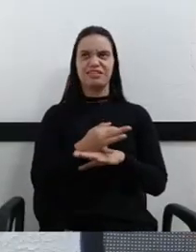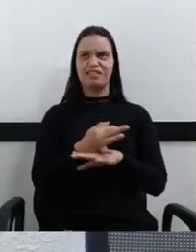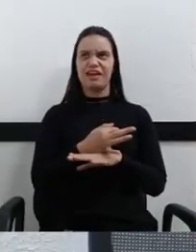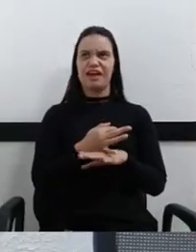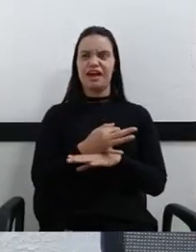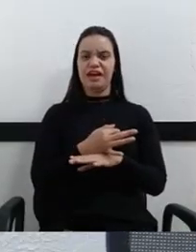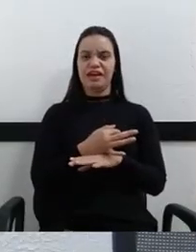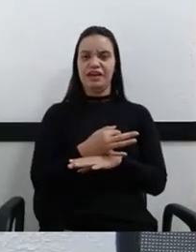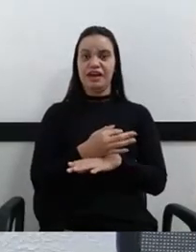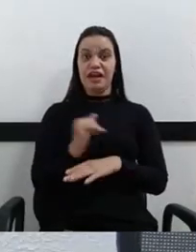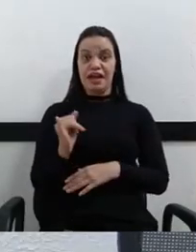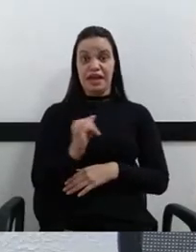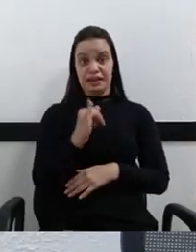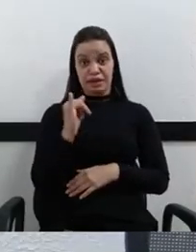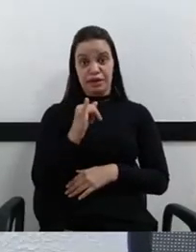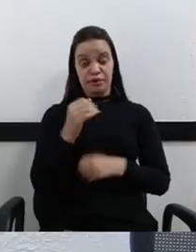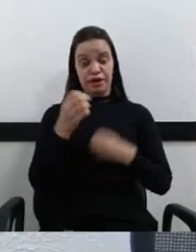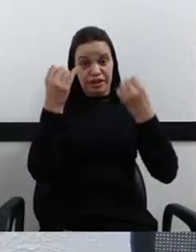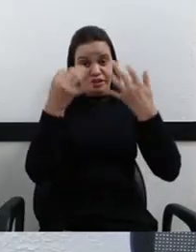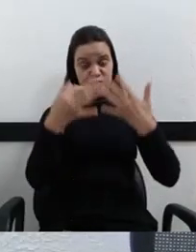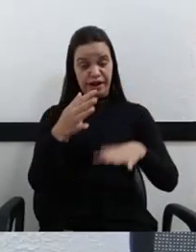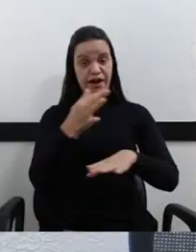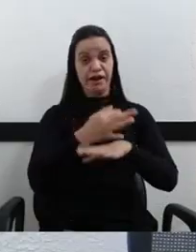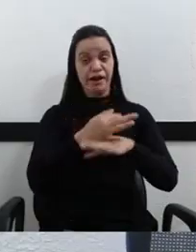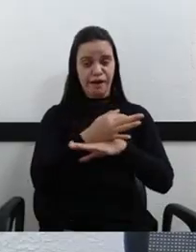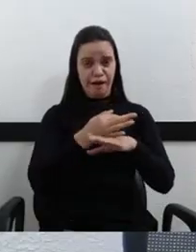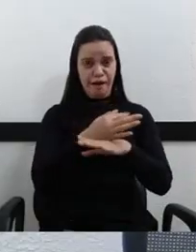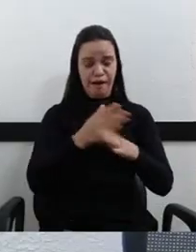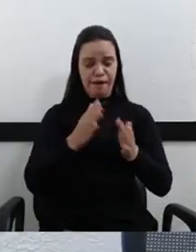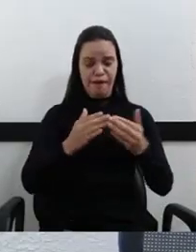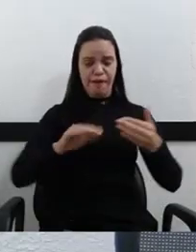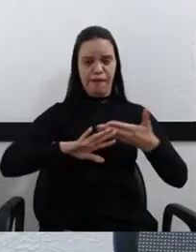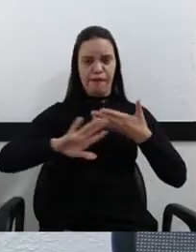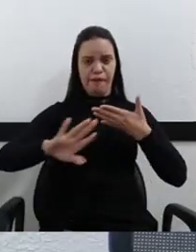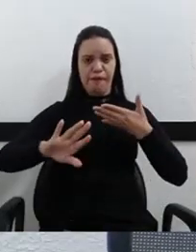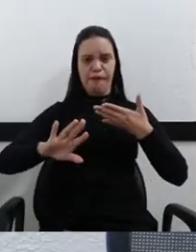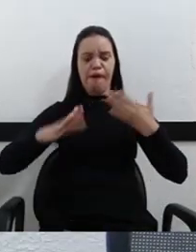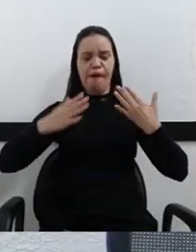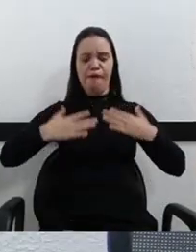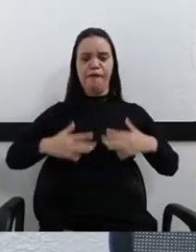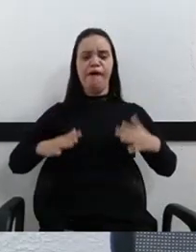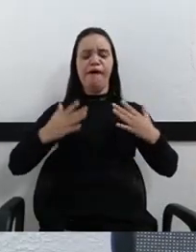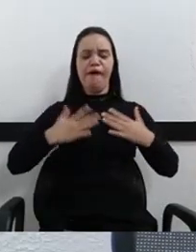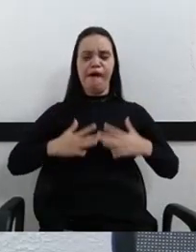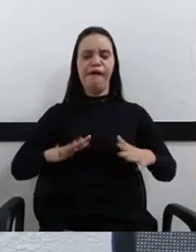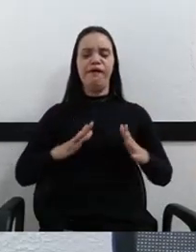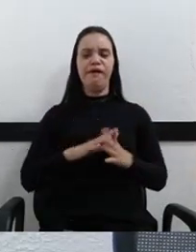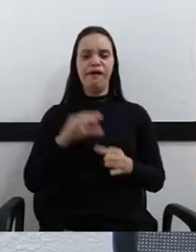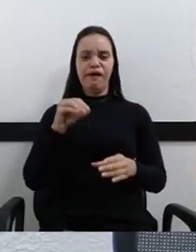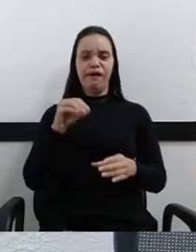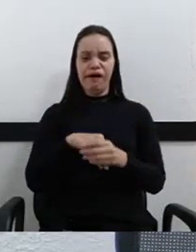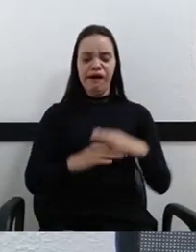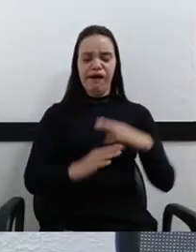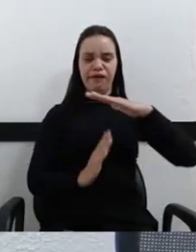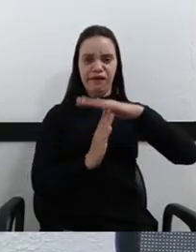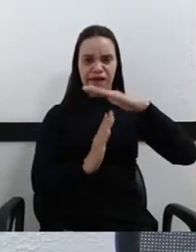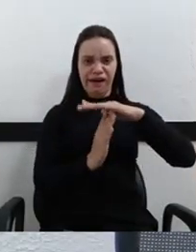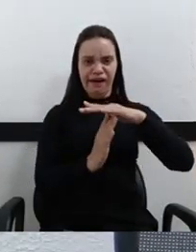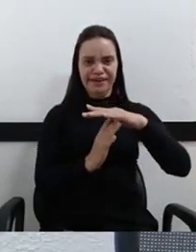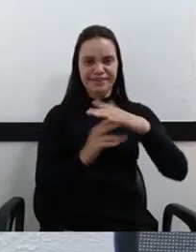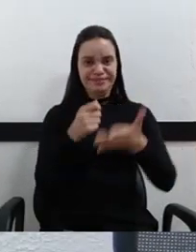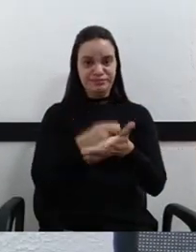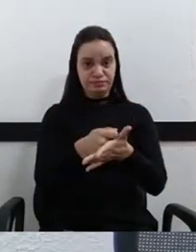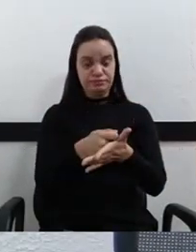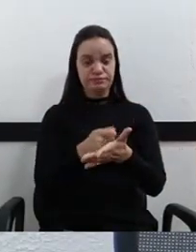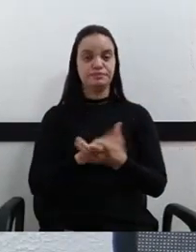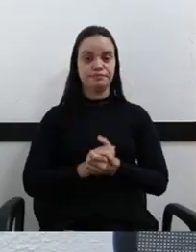acho bem importante deixar isso claro, nas férias, na licença-prêmio, a gente tinha previsão orçamentária dentro dos limites do pagamento.